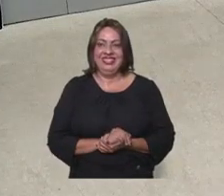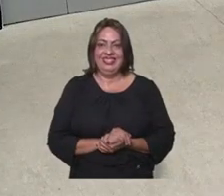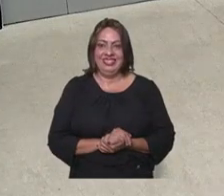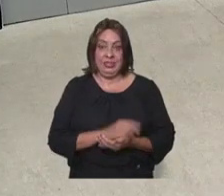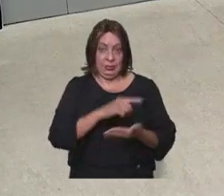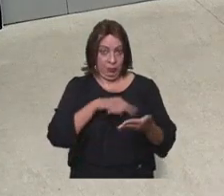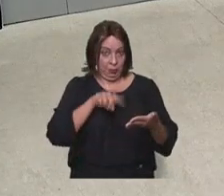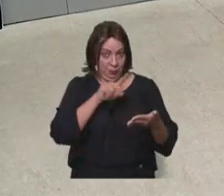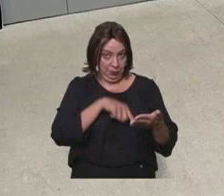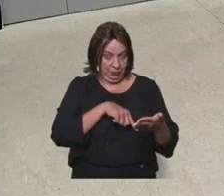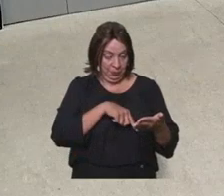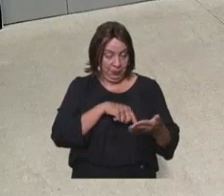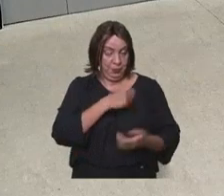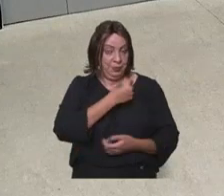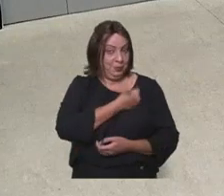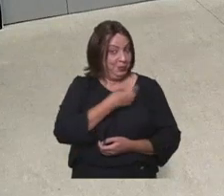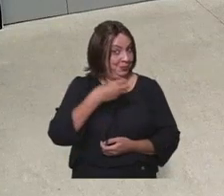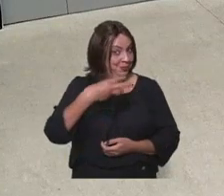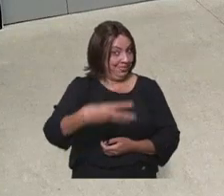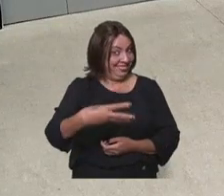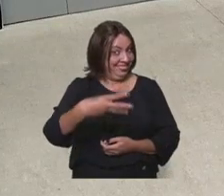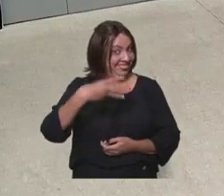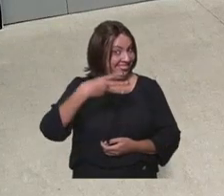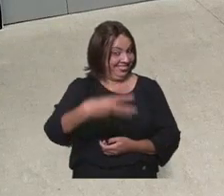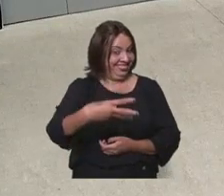Marcou o 34,